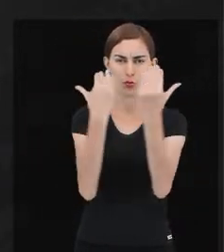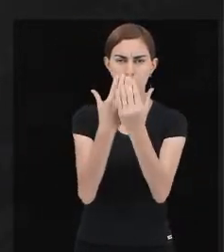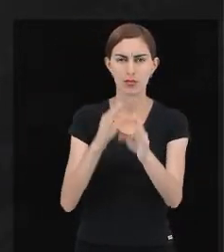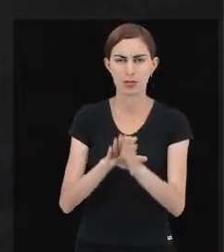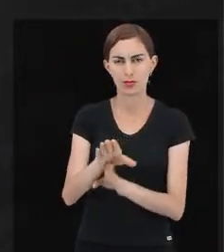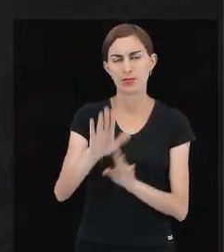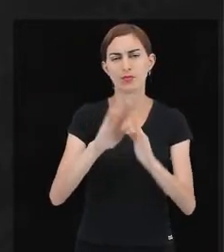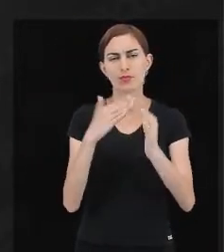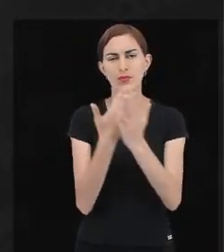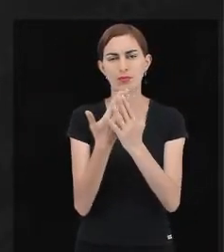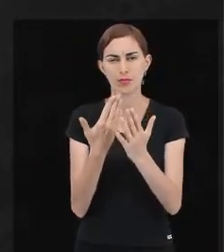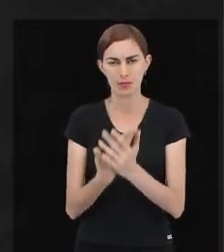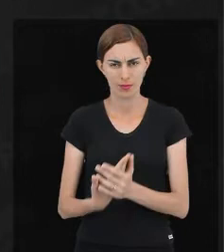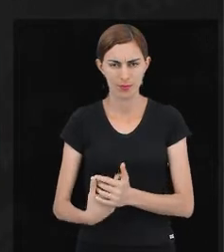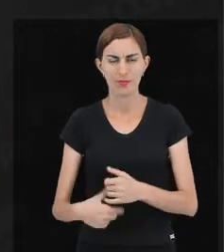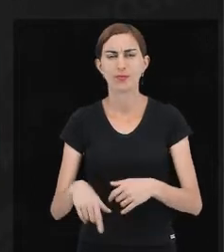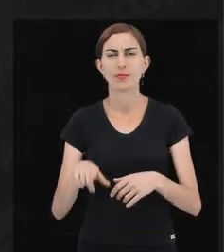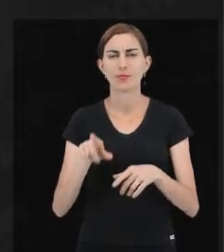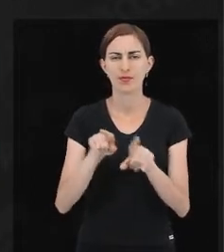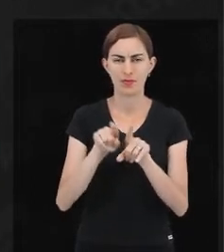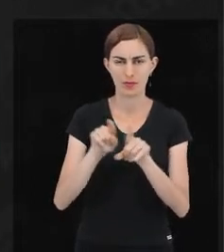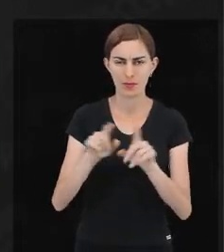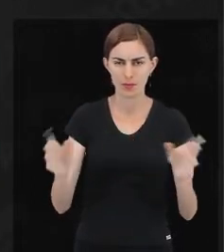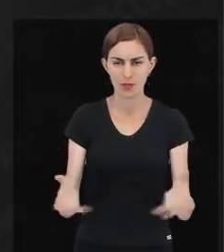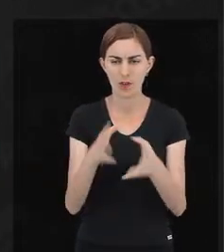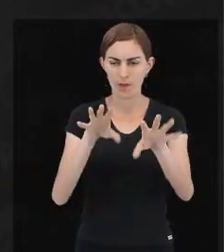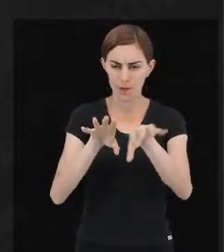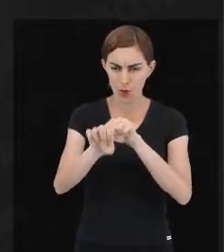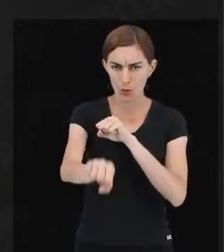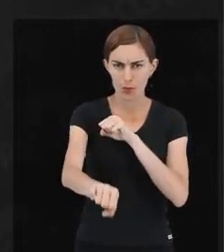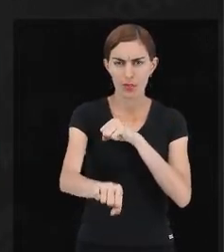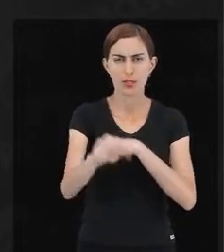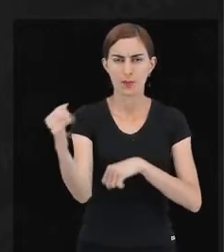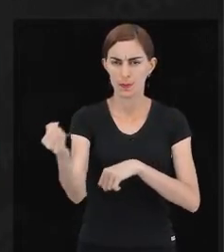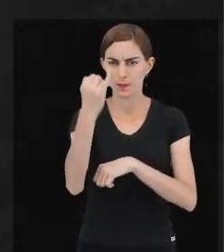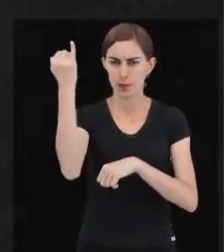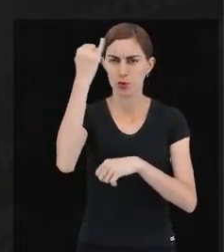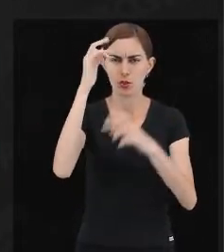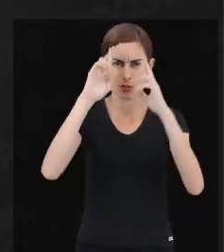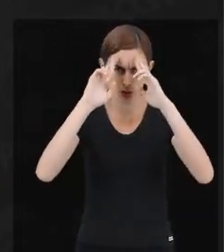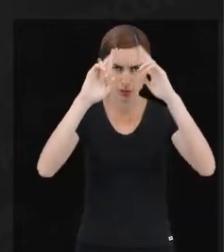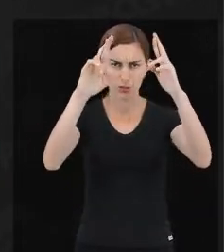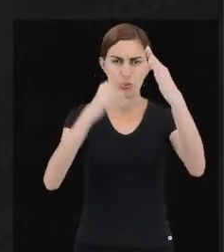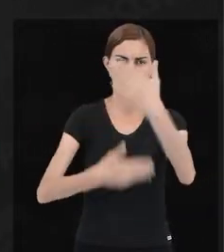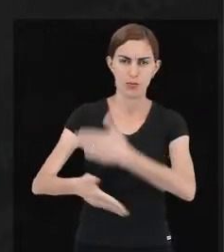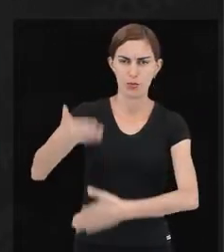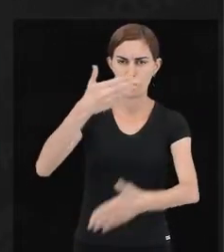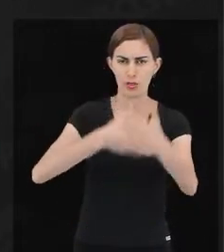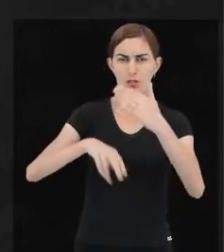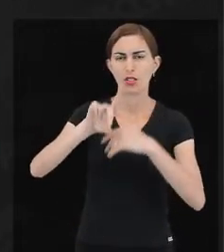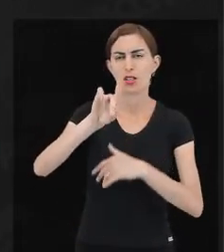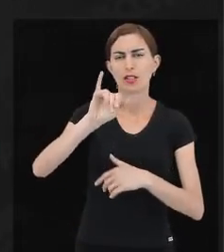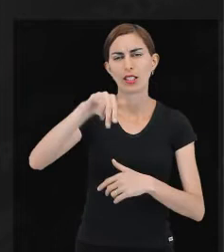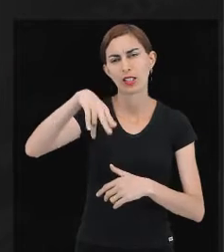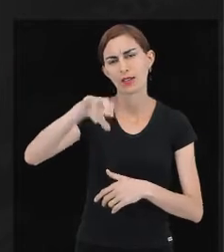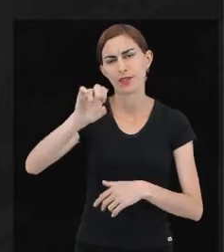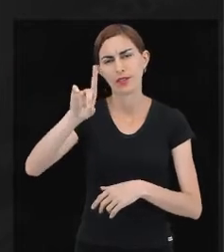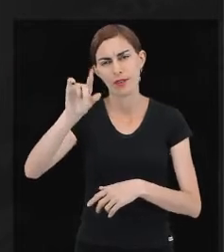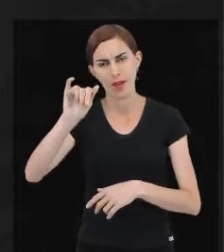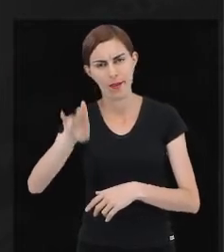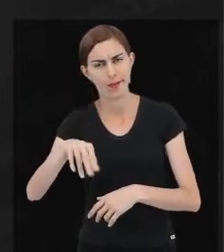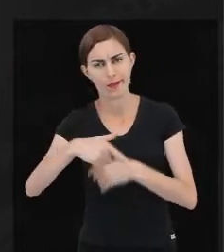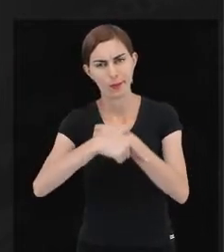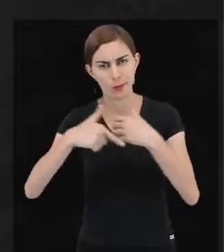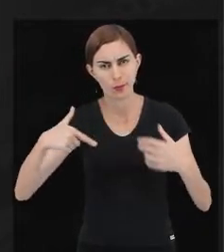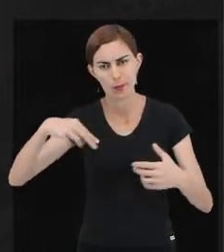professores, agentes educacionais 1 e 2, fazendo uma formação continuada sobre a importância do respeito ao outro e sua dignidade humana, por